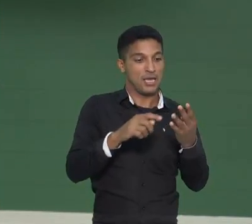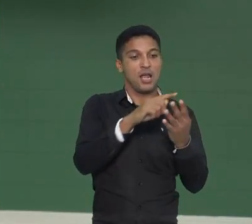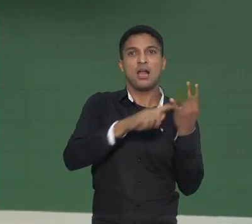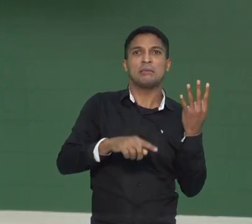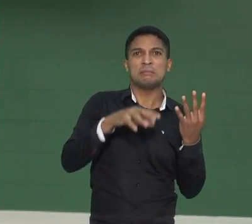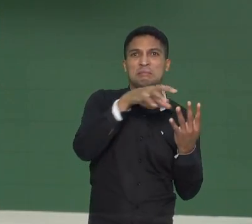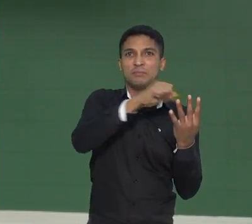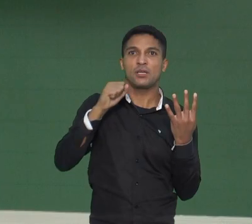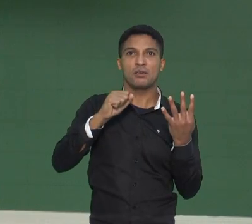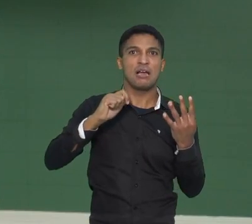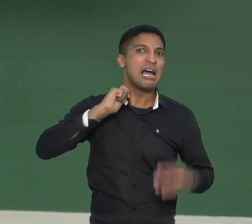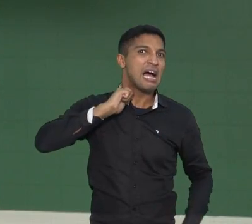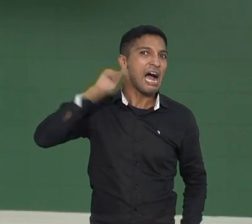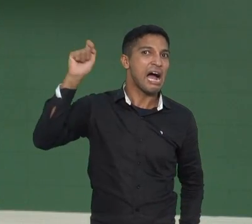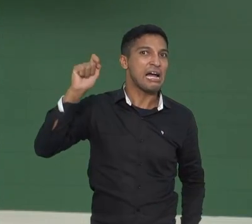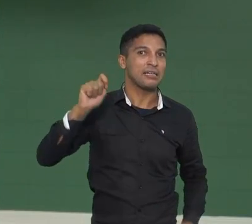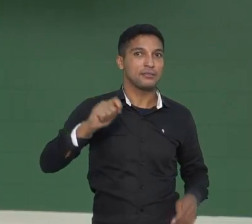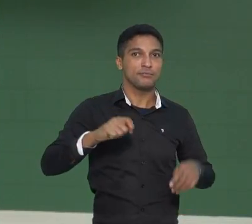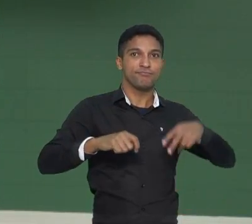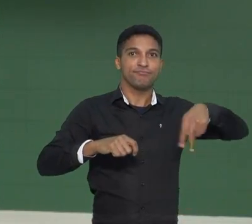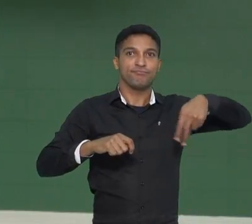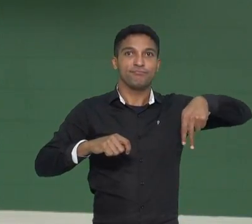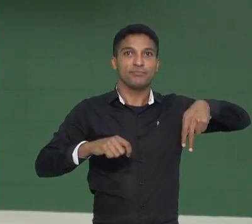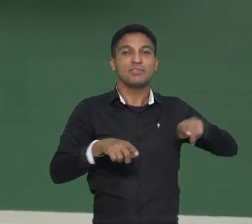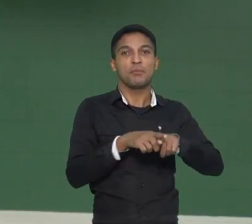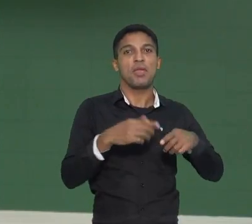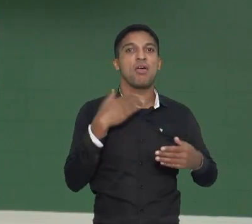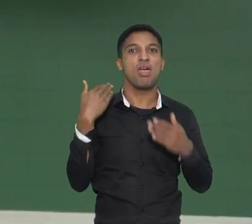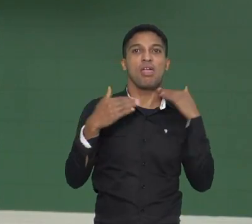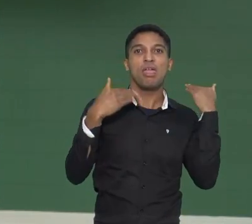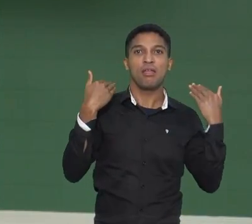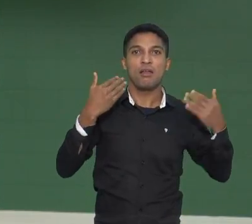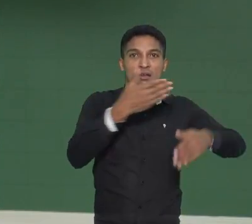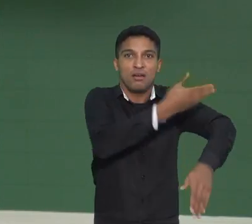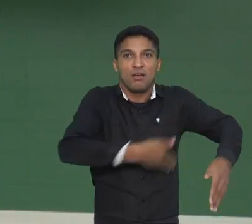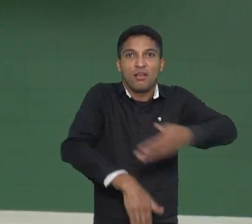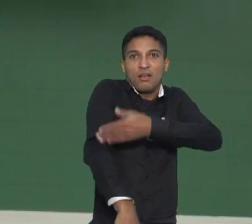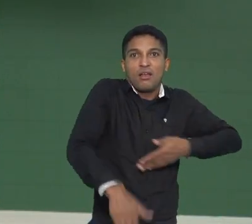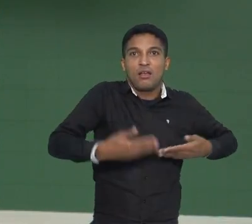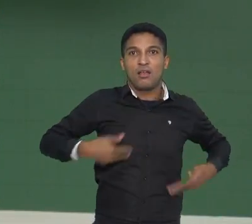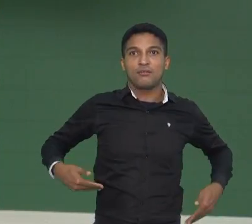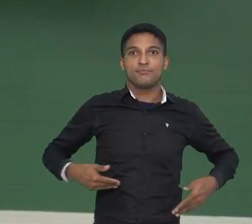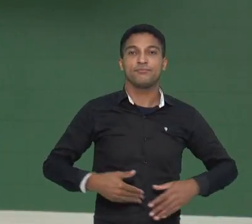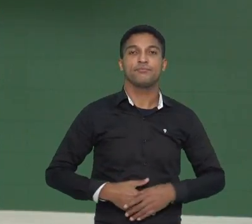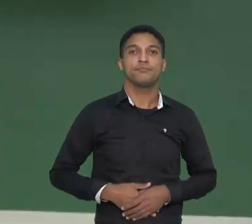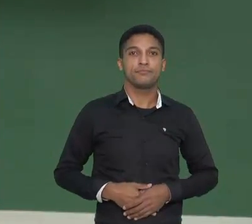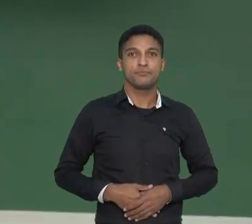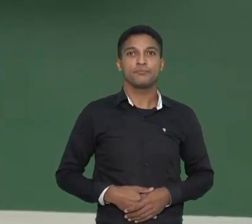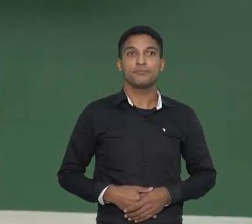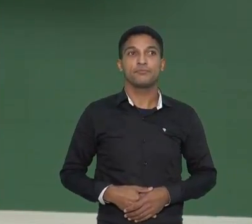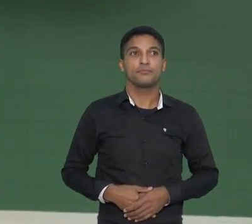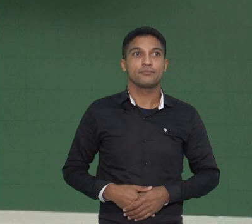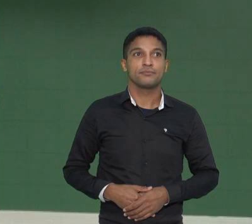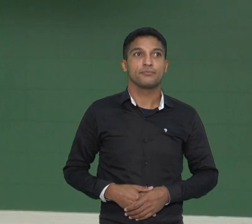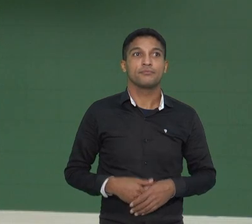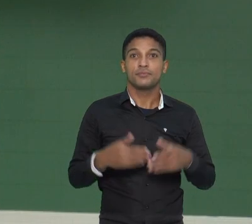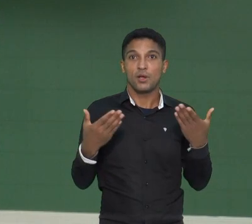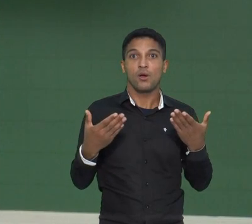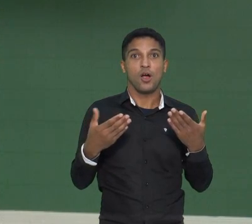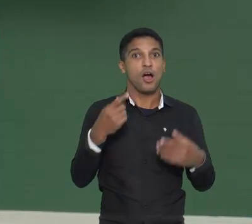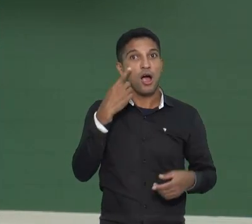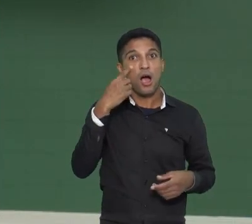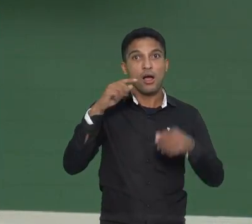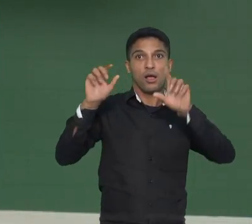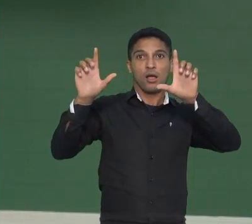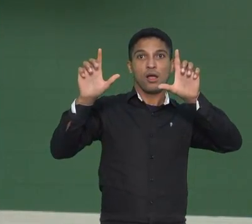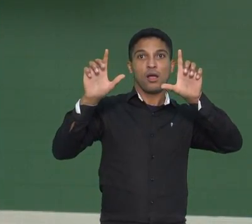esquartejamento também aplicados a esses conjurados, ok? Então, aqui, né, eu